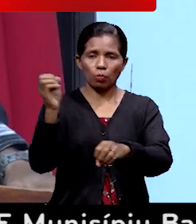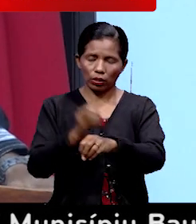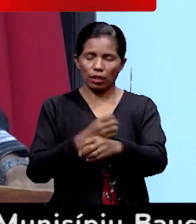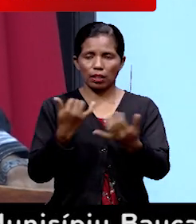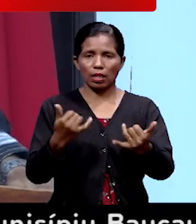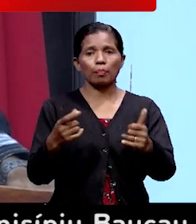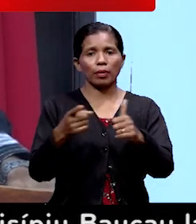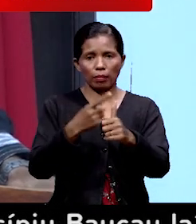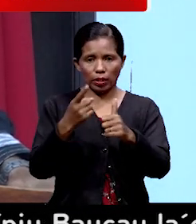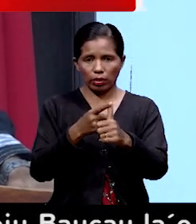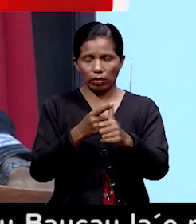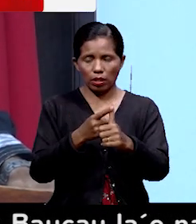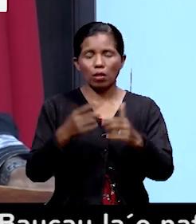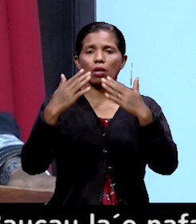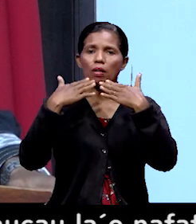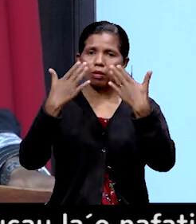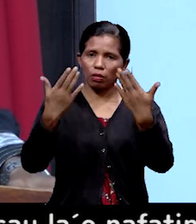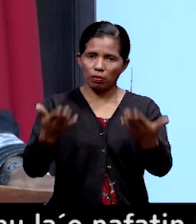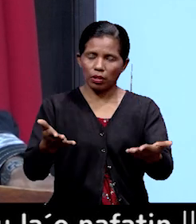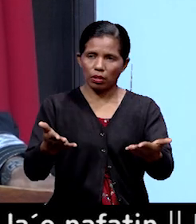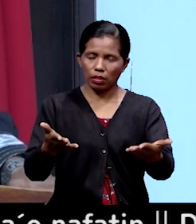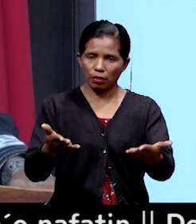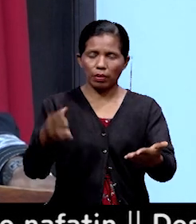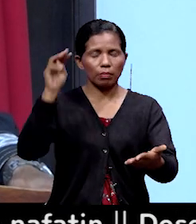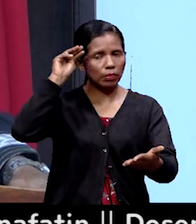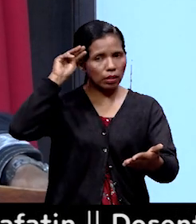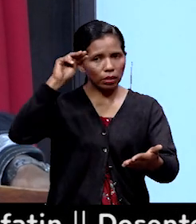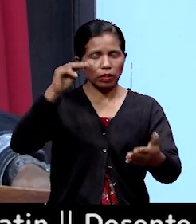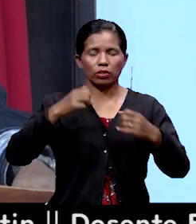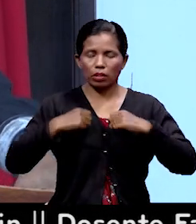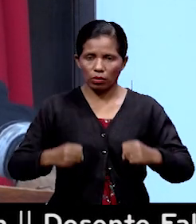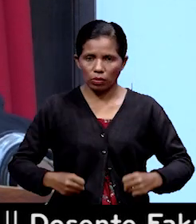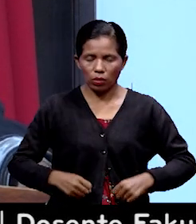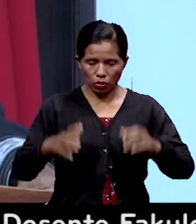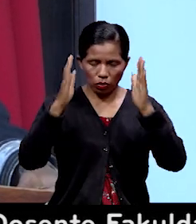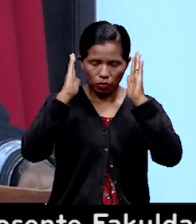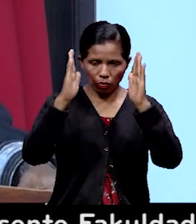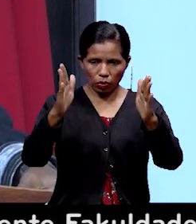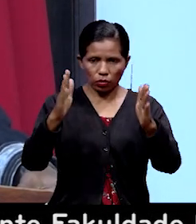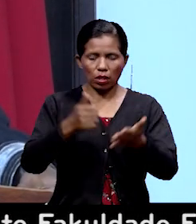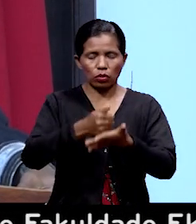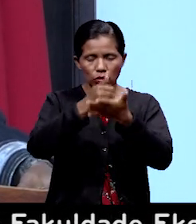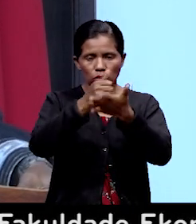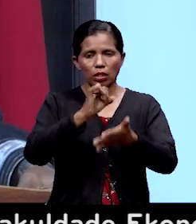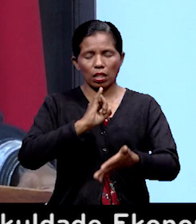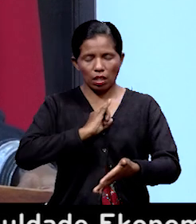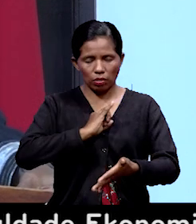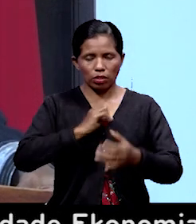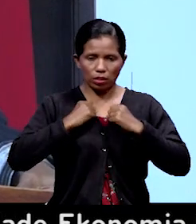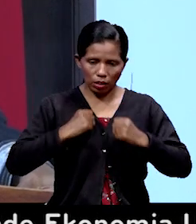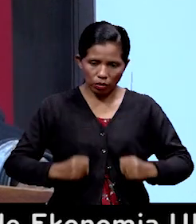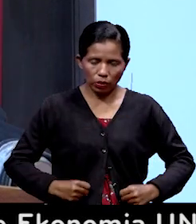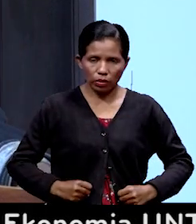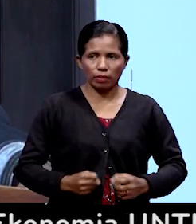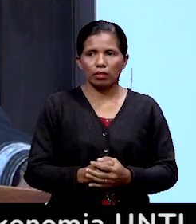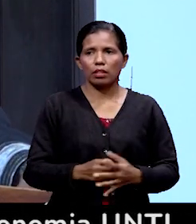primeiro lugar agradece Ministério de Saúde né beto atenção macas lo bahau bahau né saúde mas